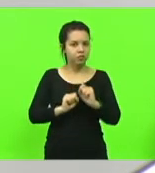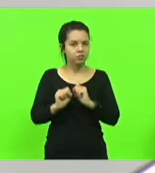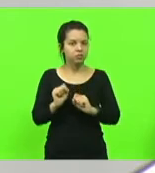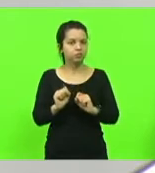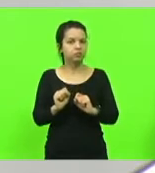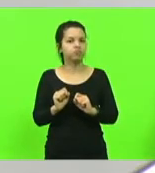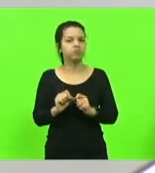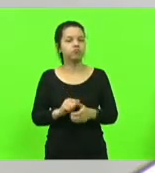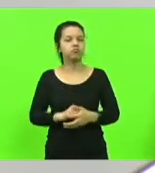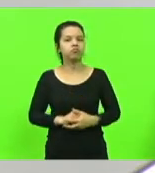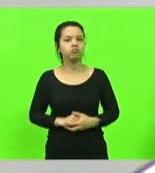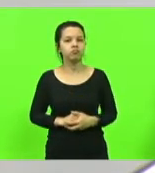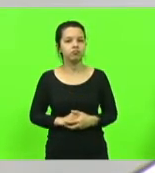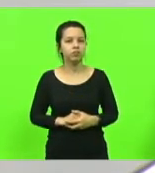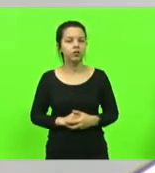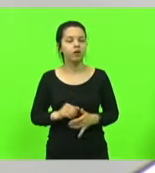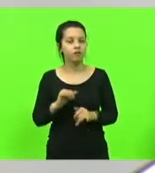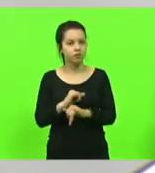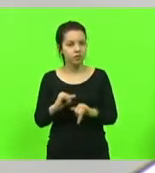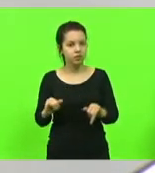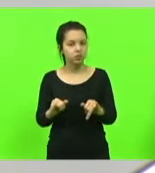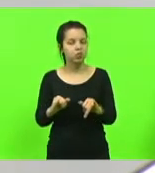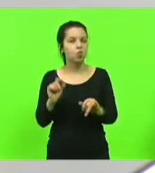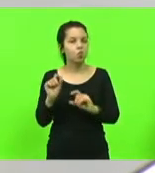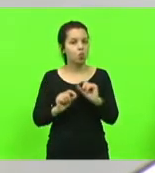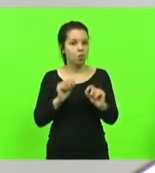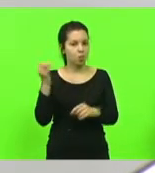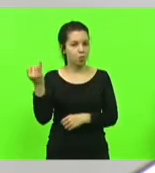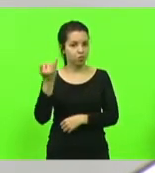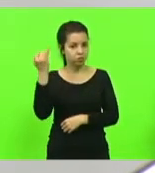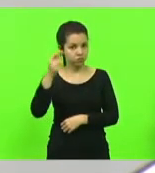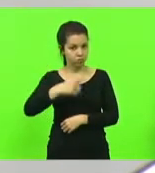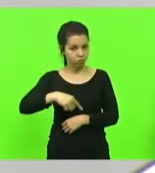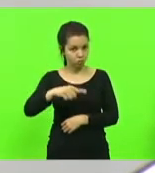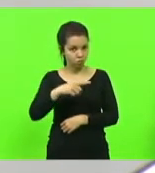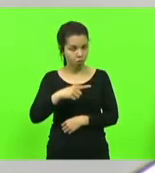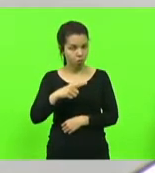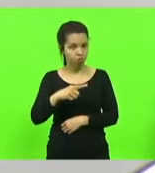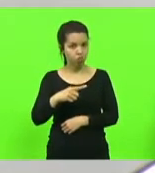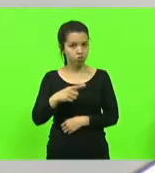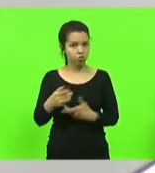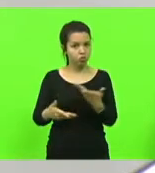chamo a atenção para a importância de cuidarmos da vida das nossas